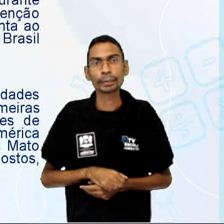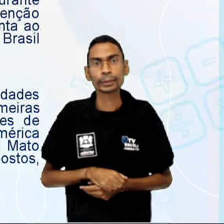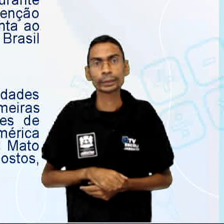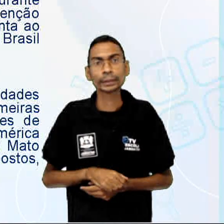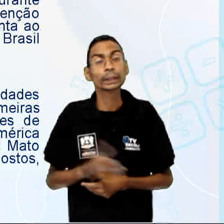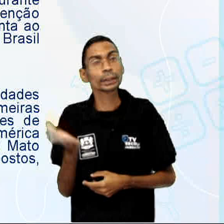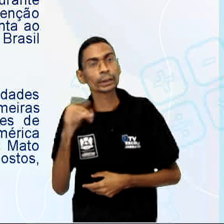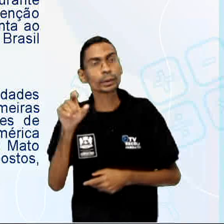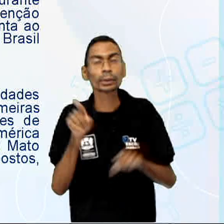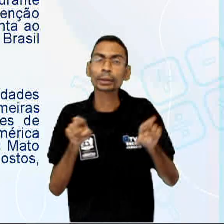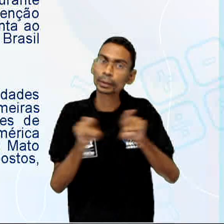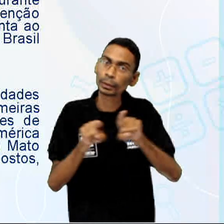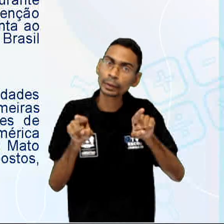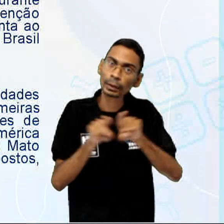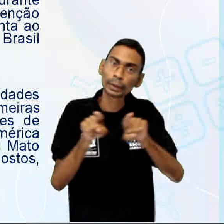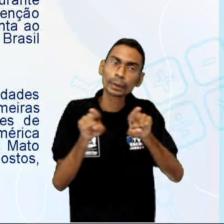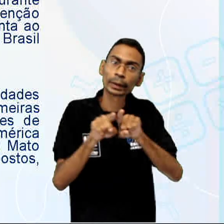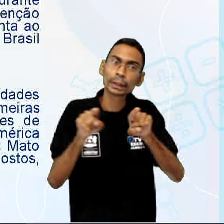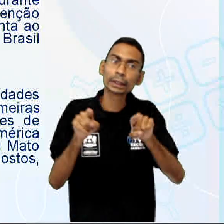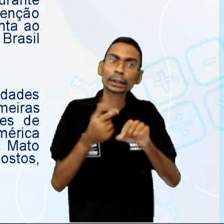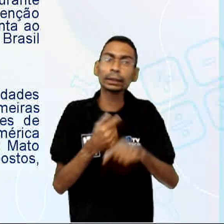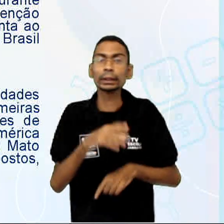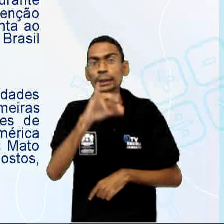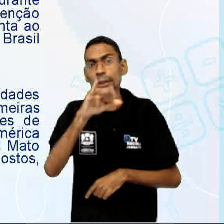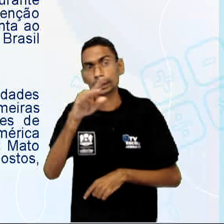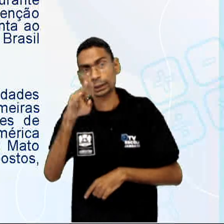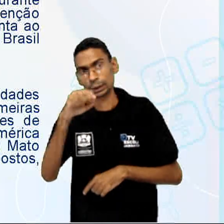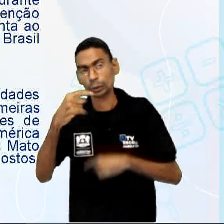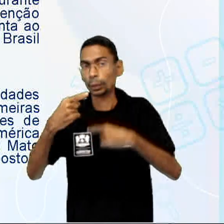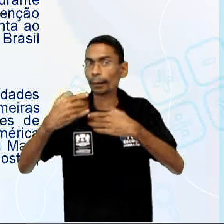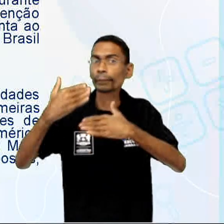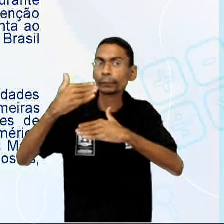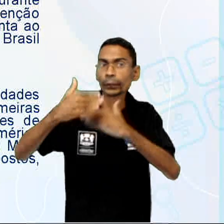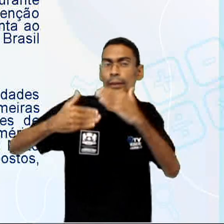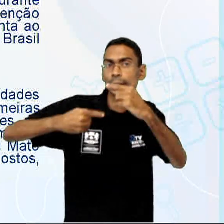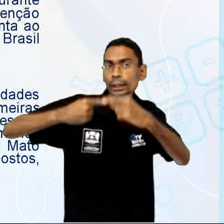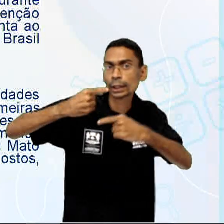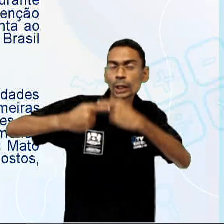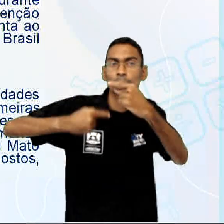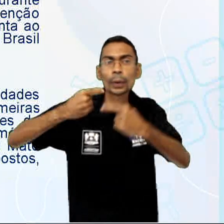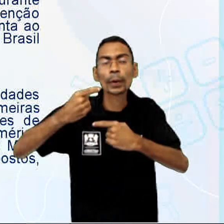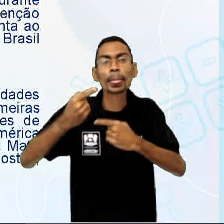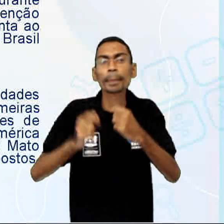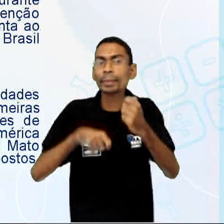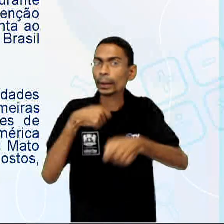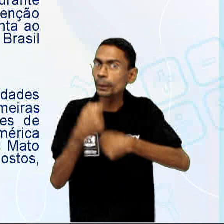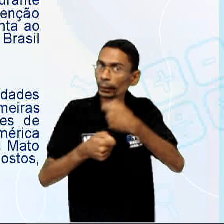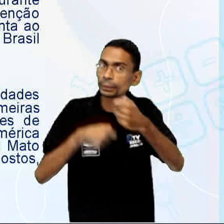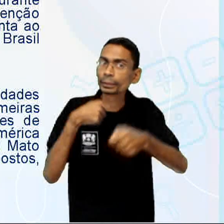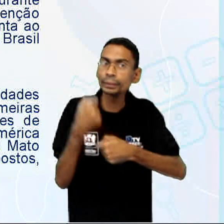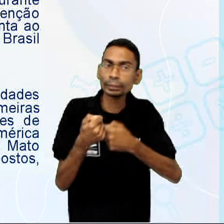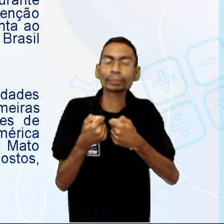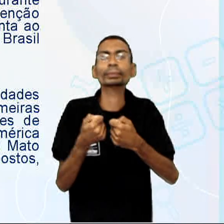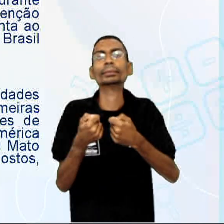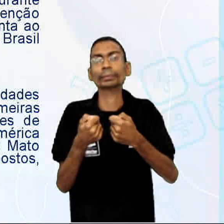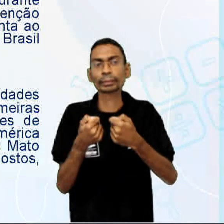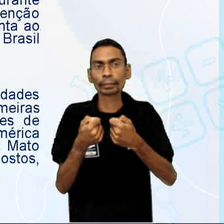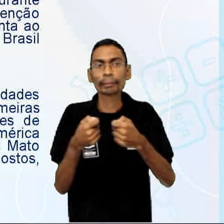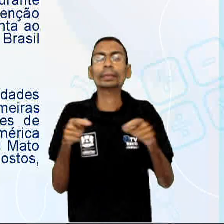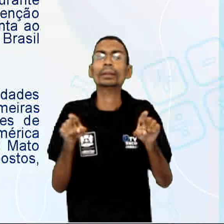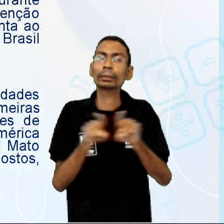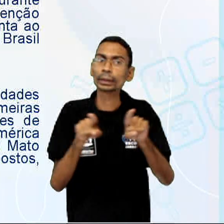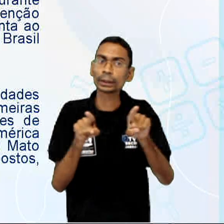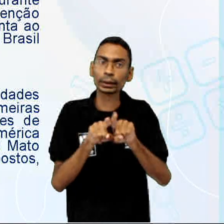de ciclos econômicos do Brasil colonial, tá? Que eu não vou destrinchar agora esses 3 ciclos, porque a gente vai